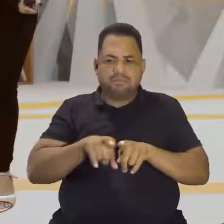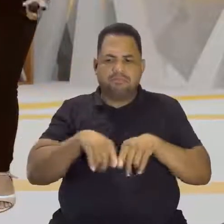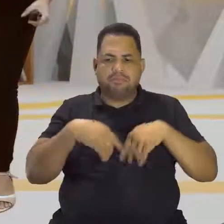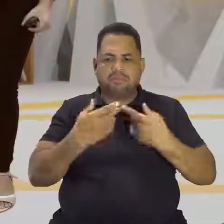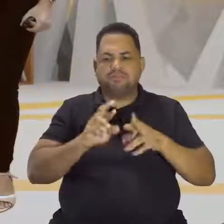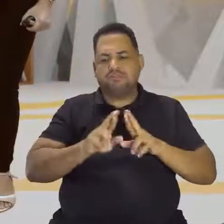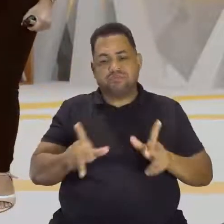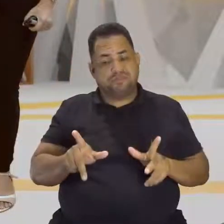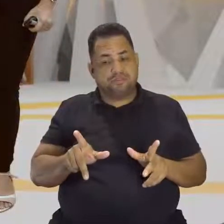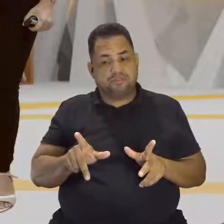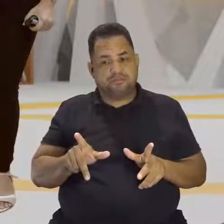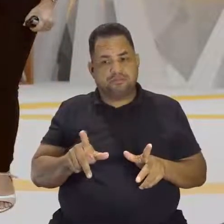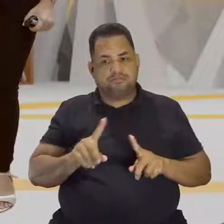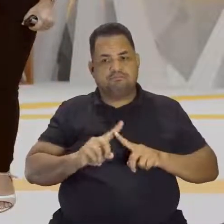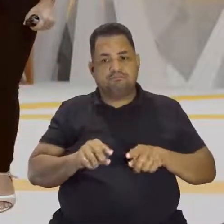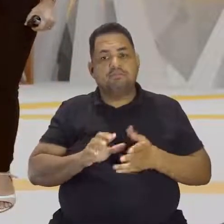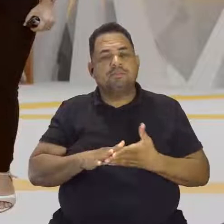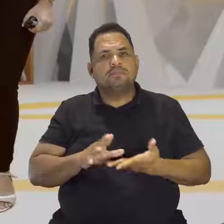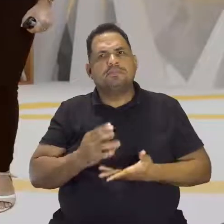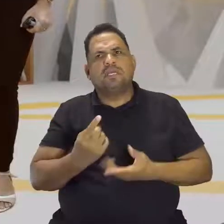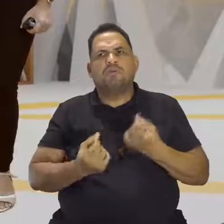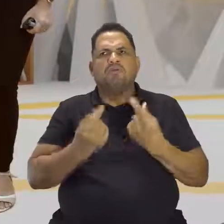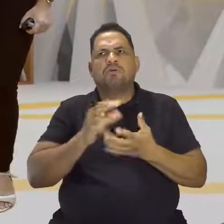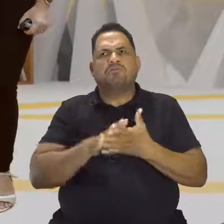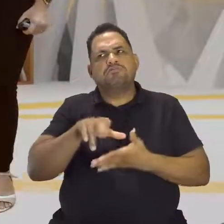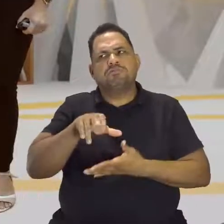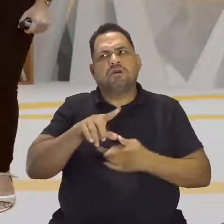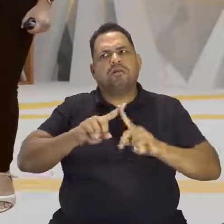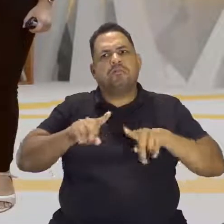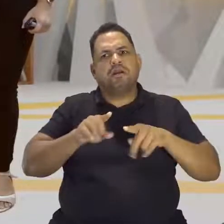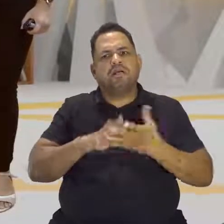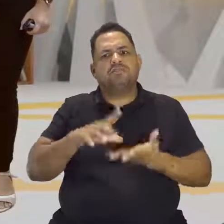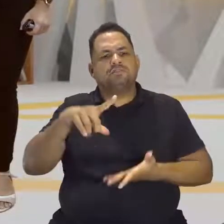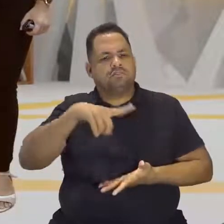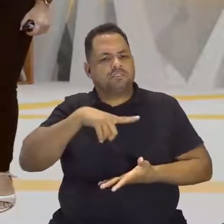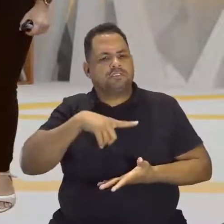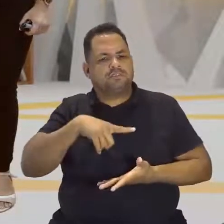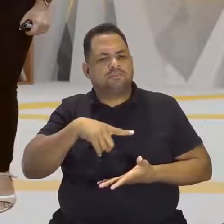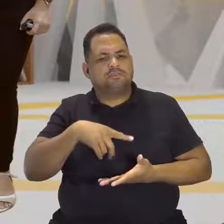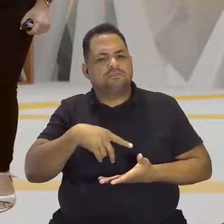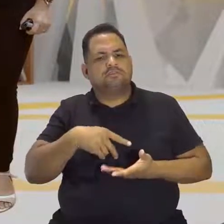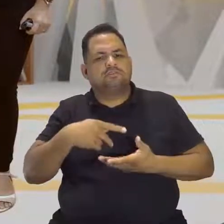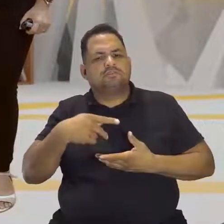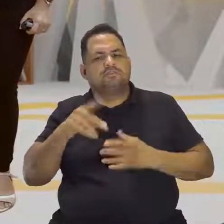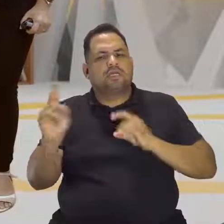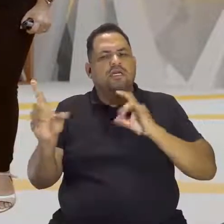coisas em comum, mas temos também a nossa ali peculiaridade.